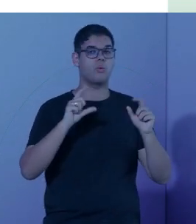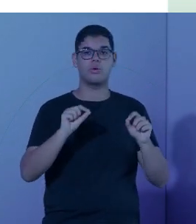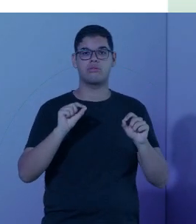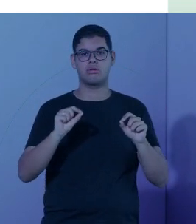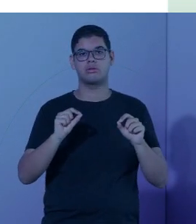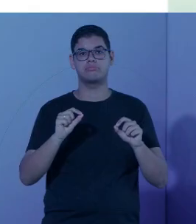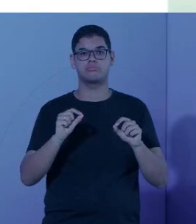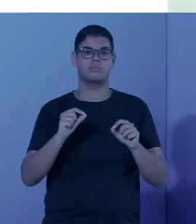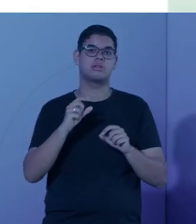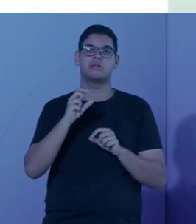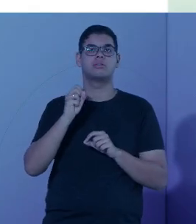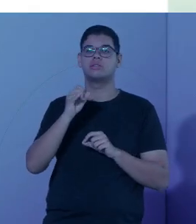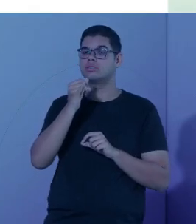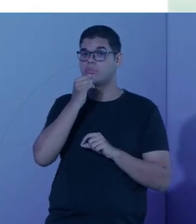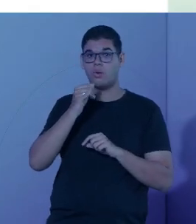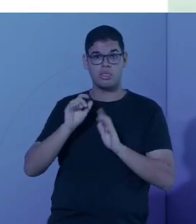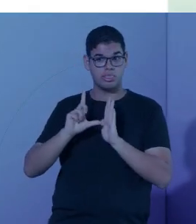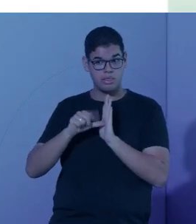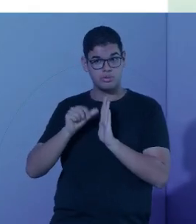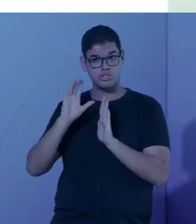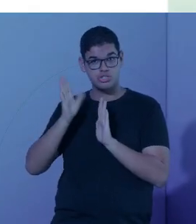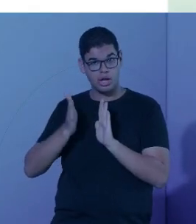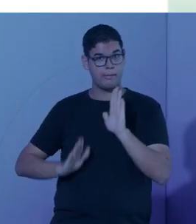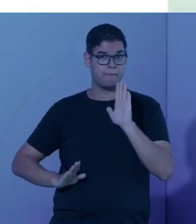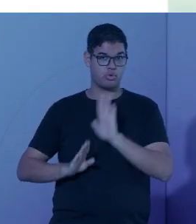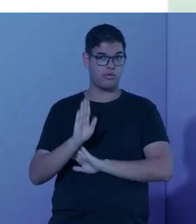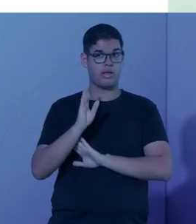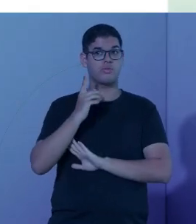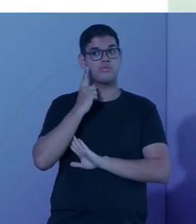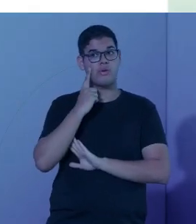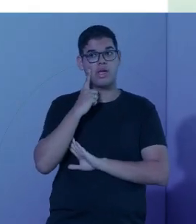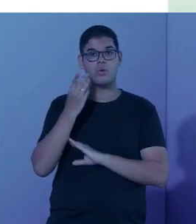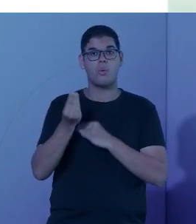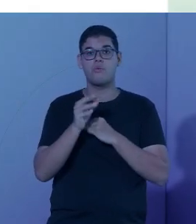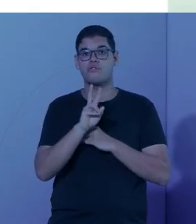da implementação dessa política pública. Tá?